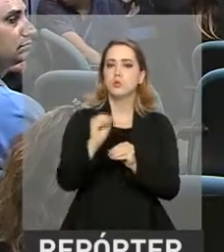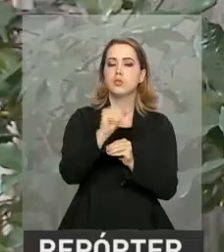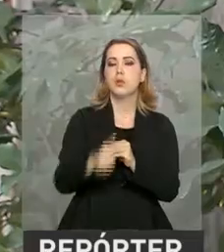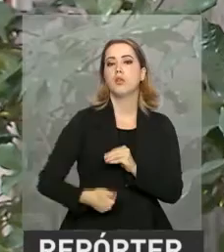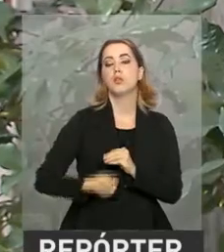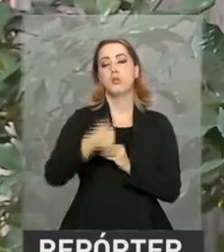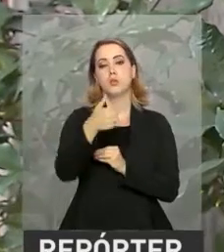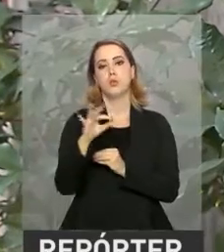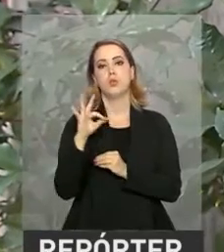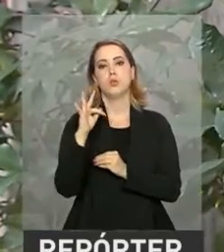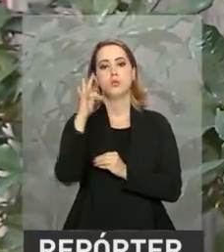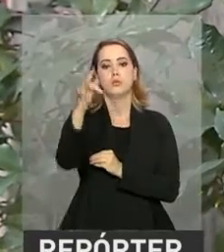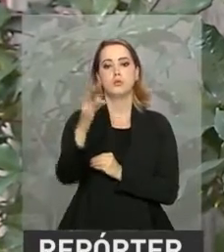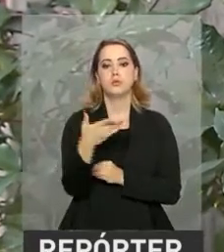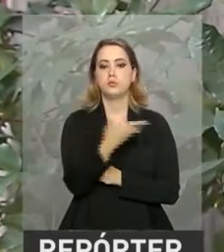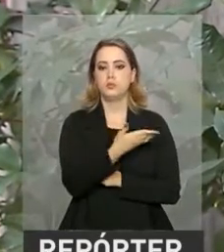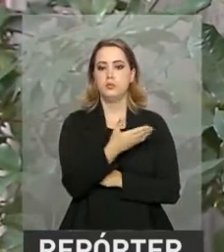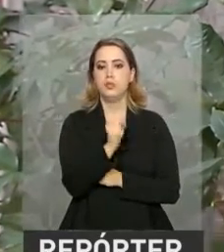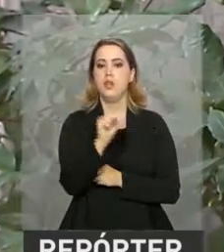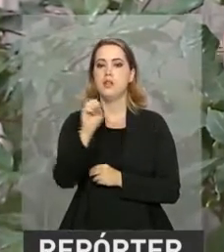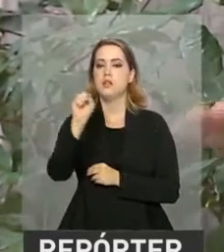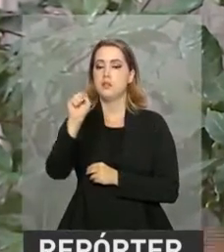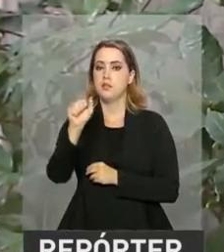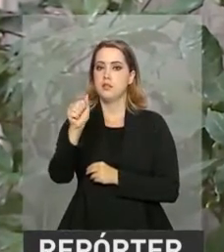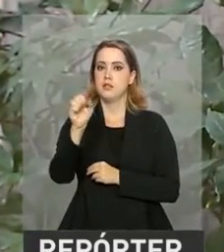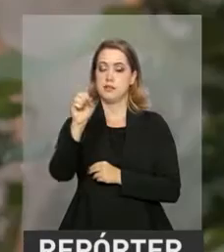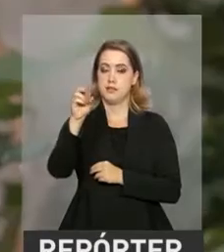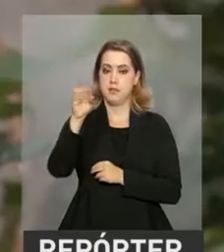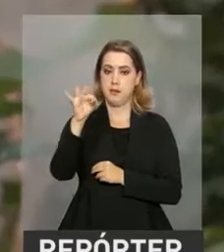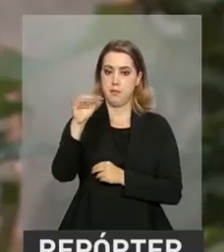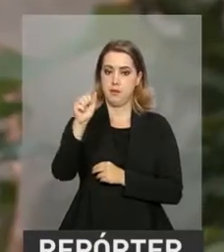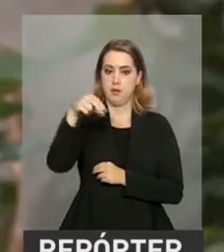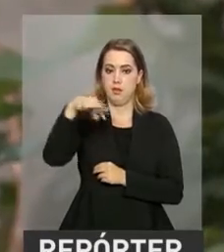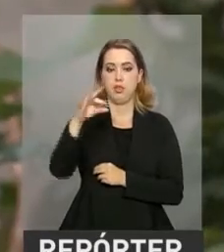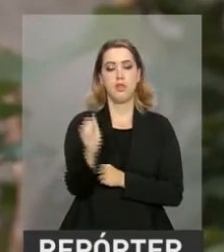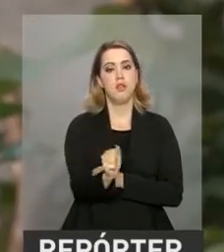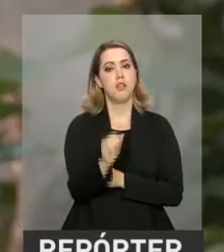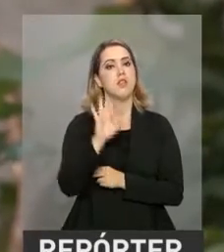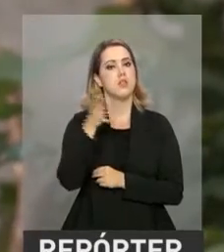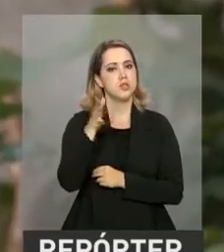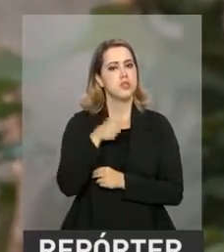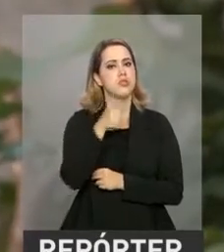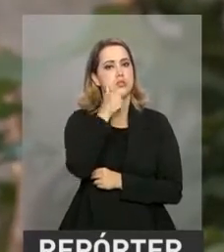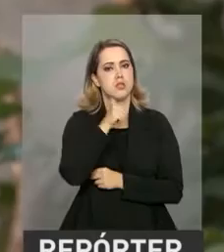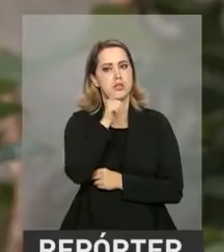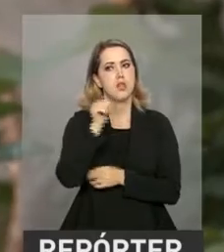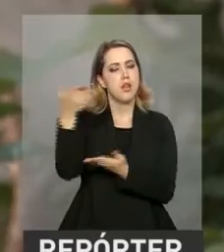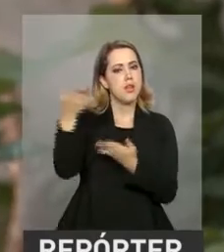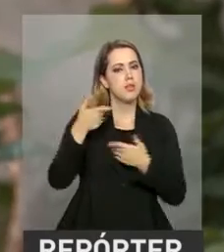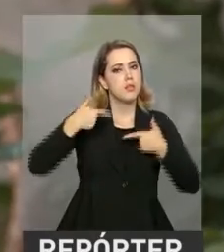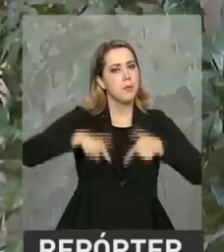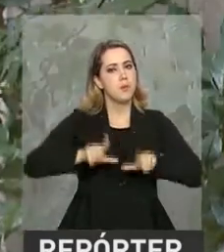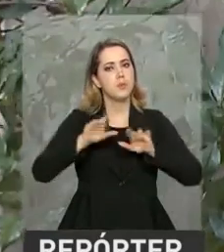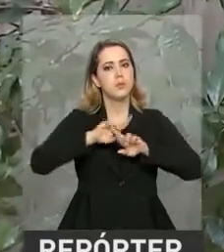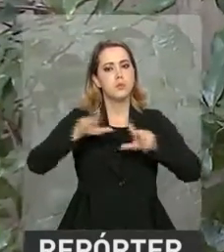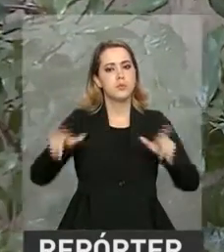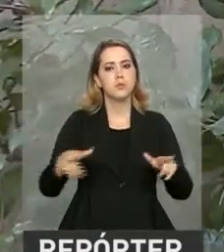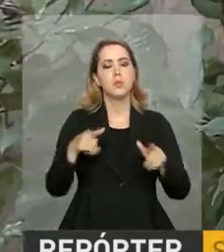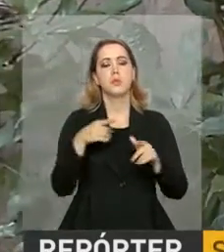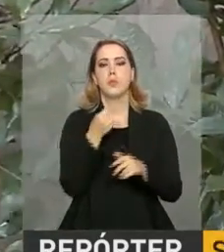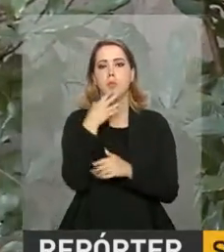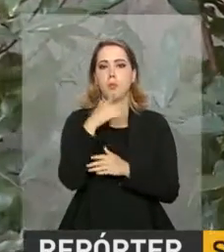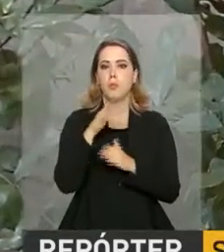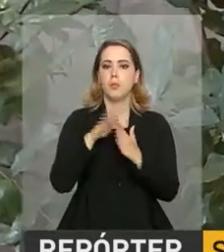melhor samantha do distrito federal já foi premiada várias vezes pelo bom desempenho na escola e quer realizar um sonho eu